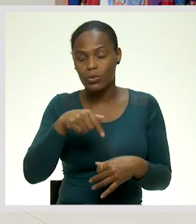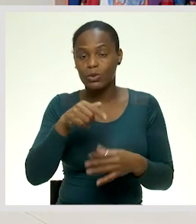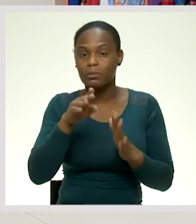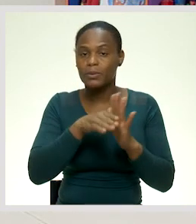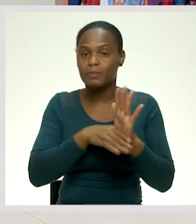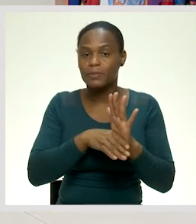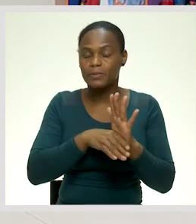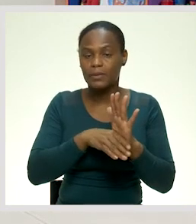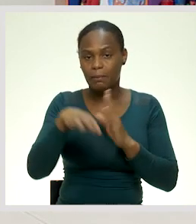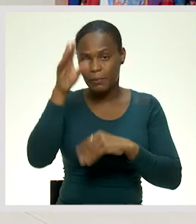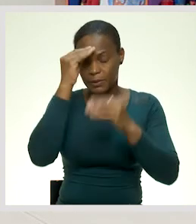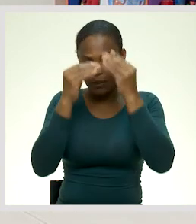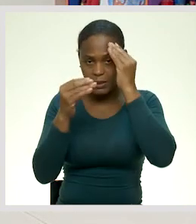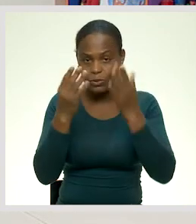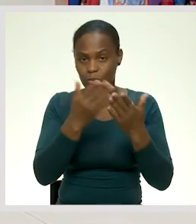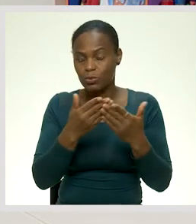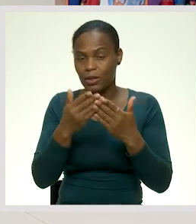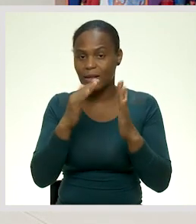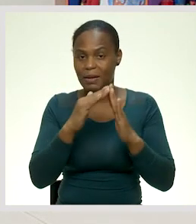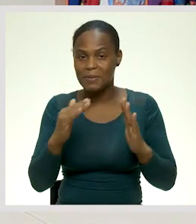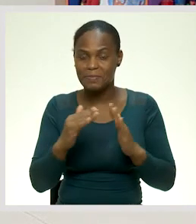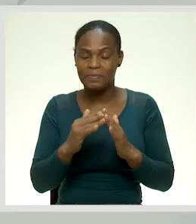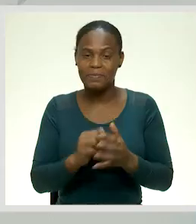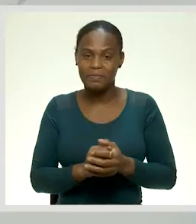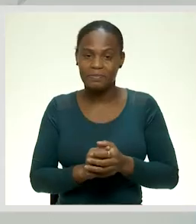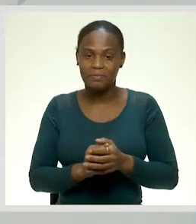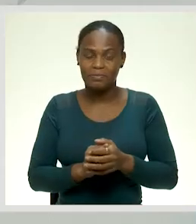programa Aprender e Estudar em Casa.